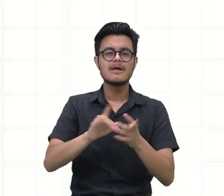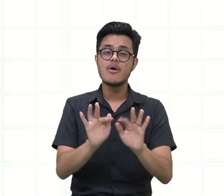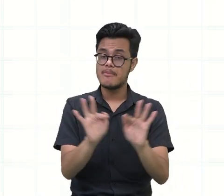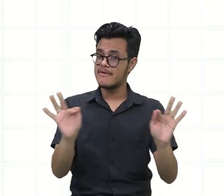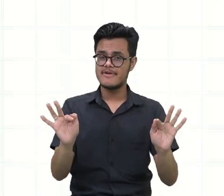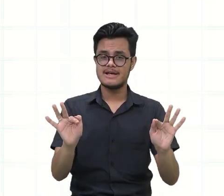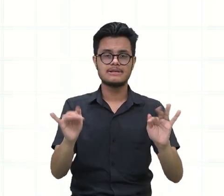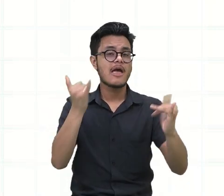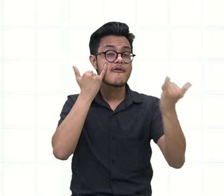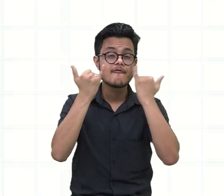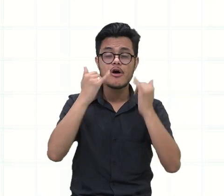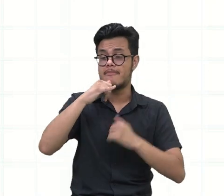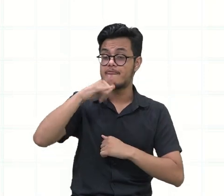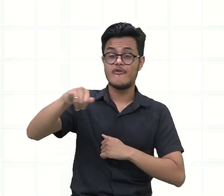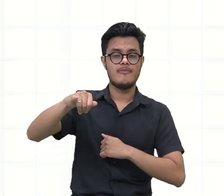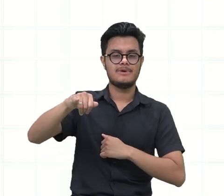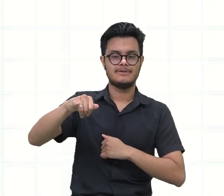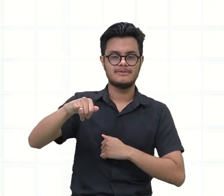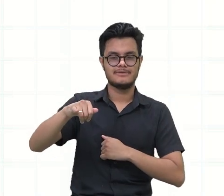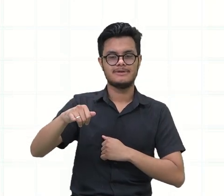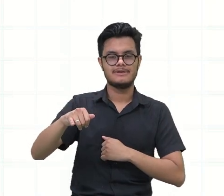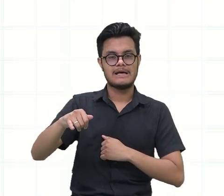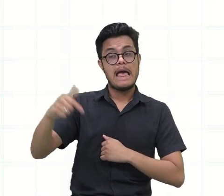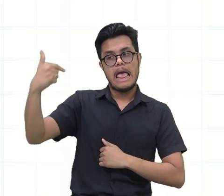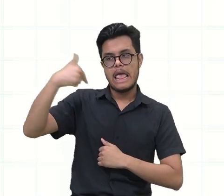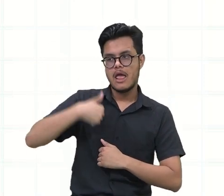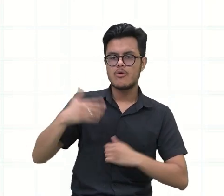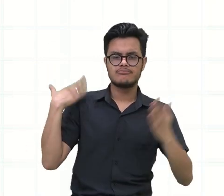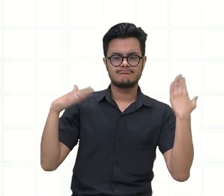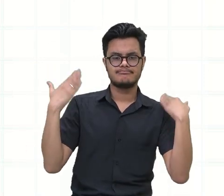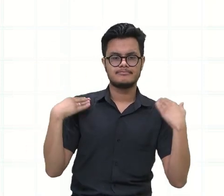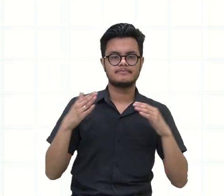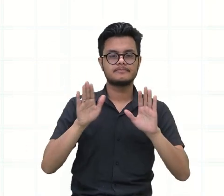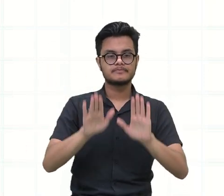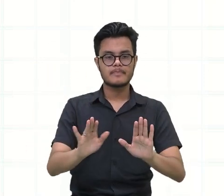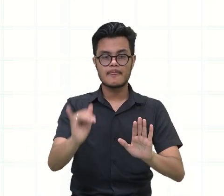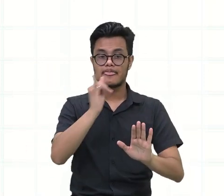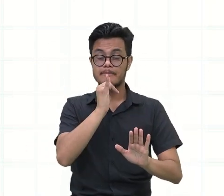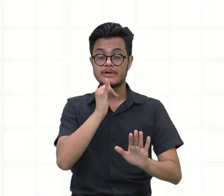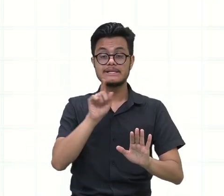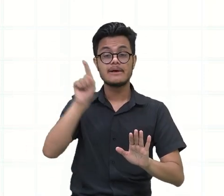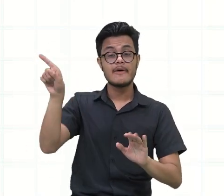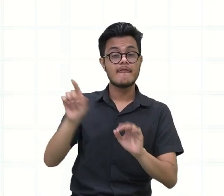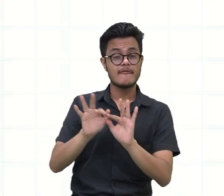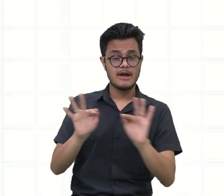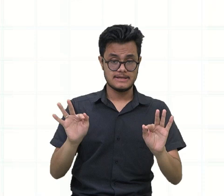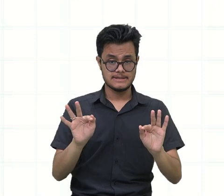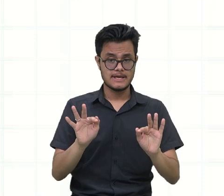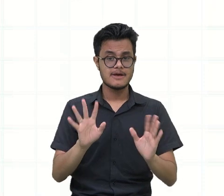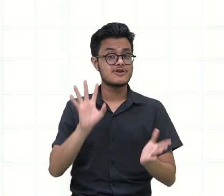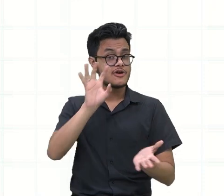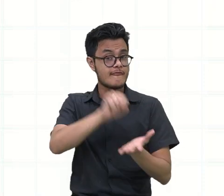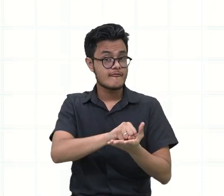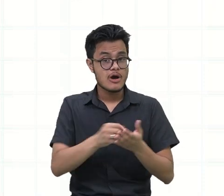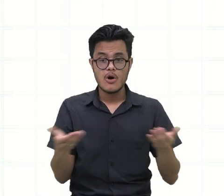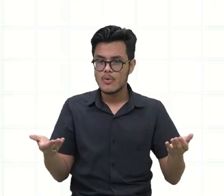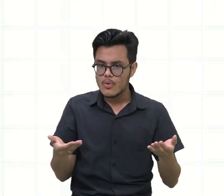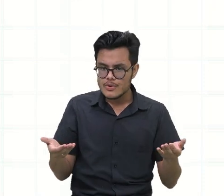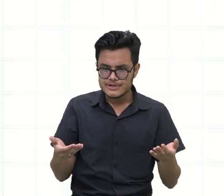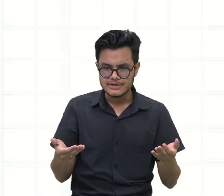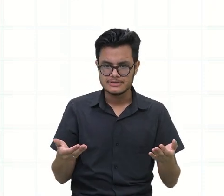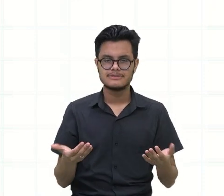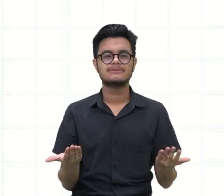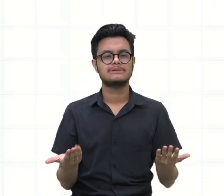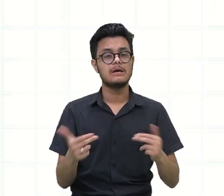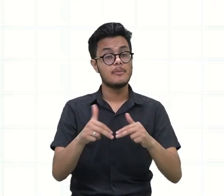informando, dizendo algo. As matrículas começam hoje. Então, observe que todas